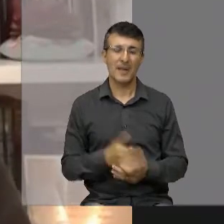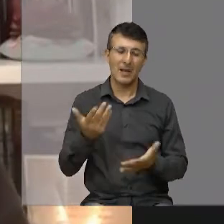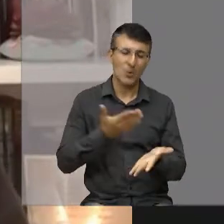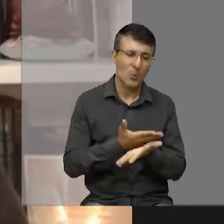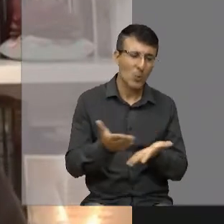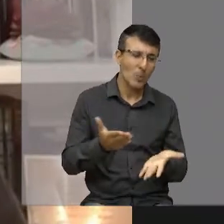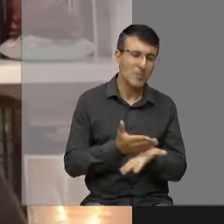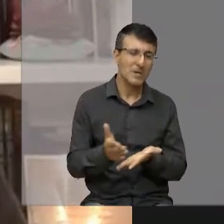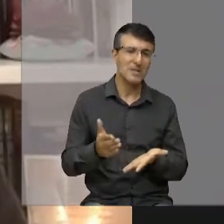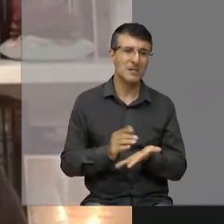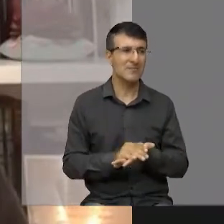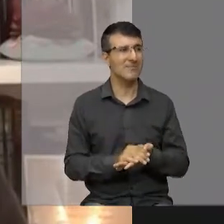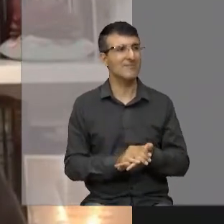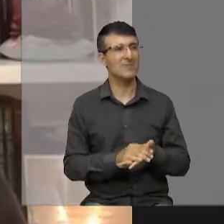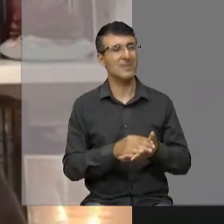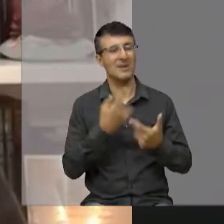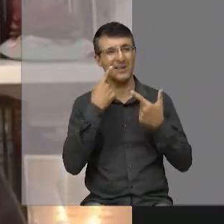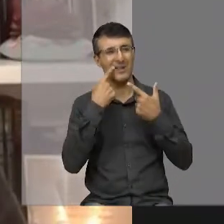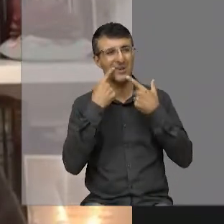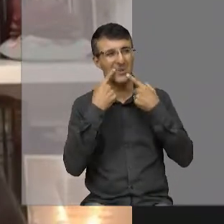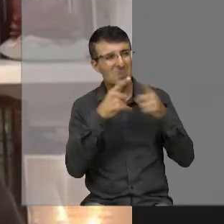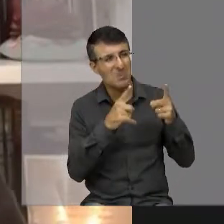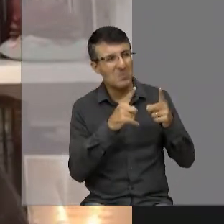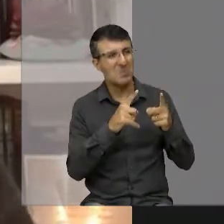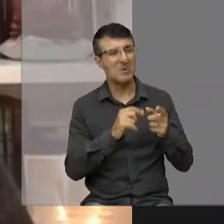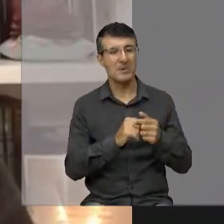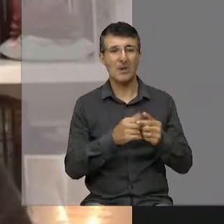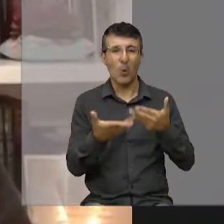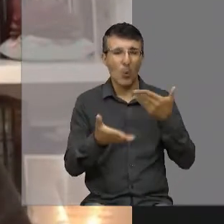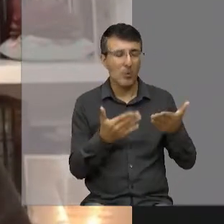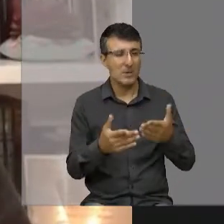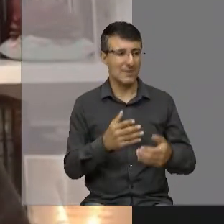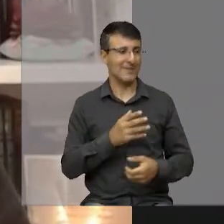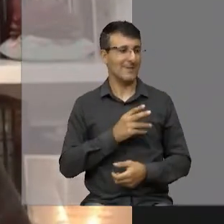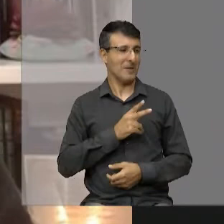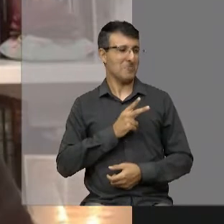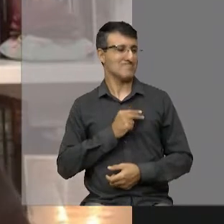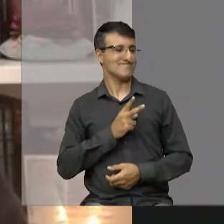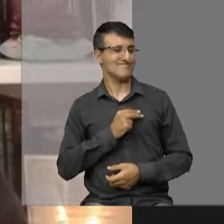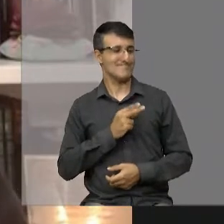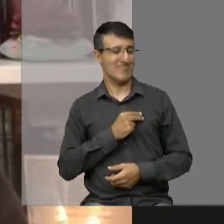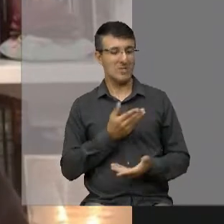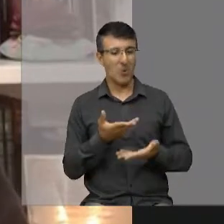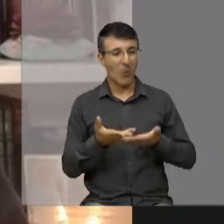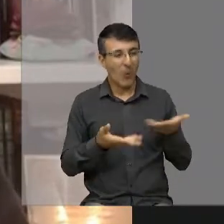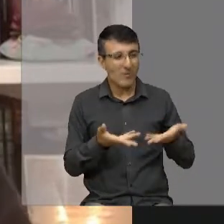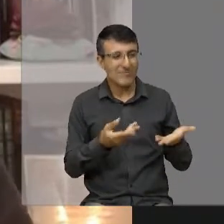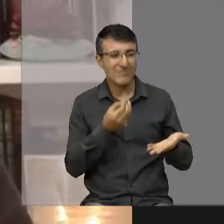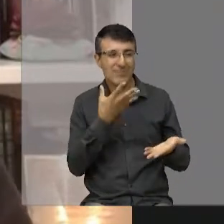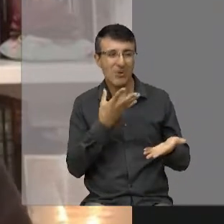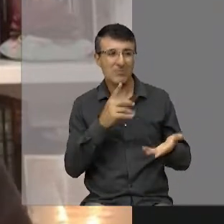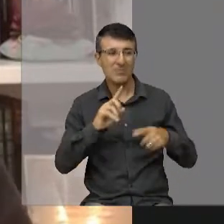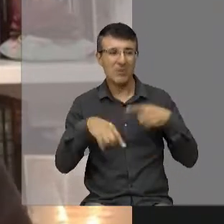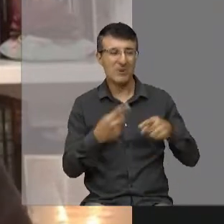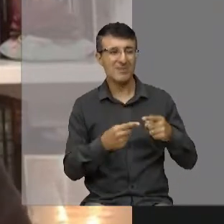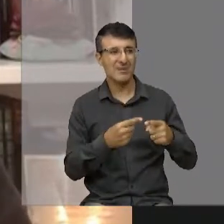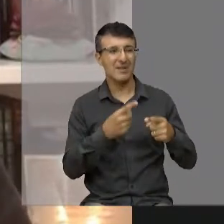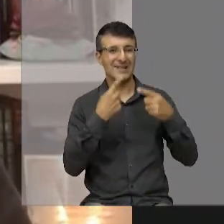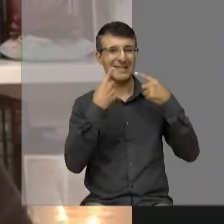algo, né, o casal ali tem uma paixão, tem um bom relacionamento, né, depois parte para os